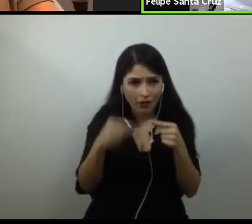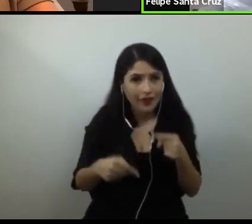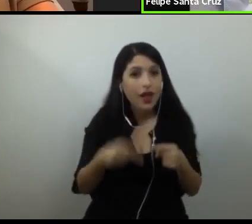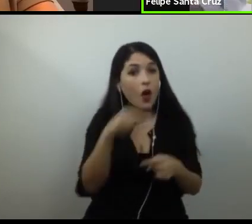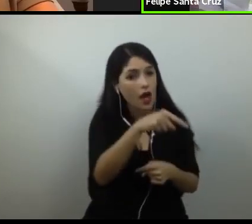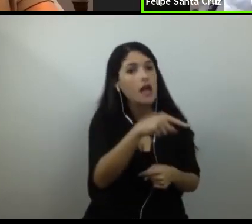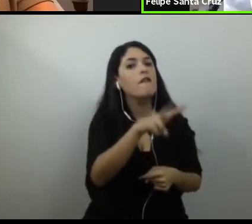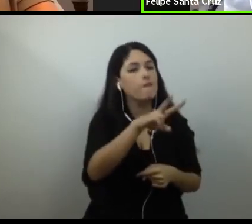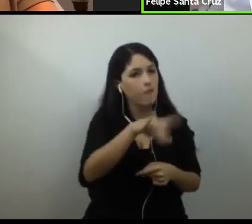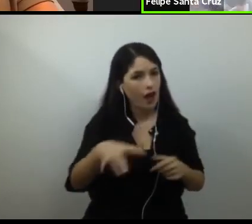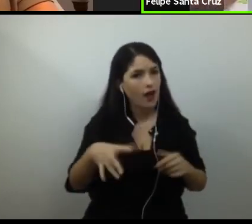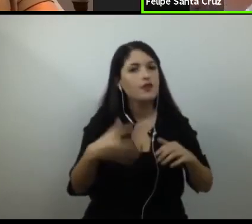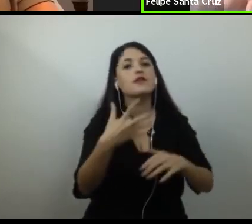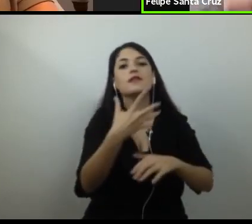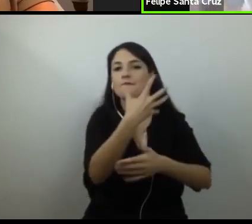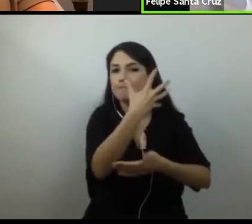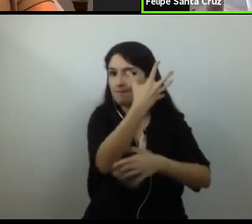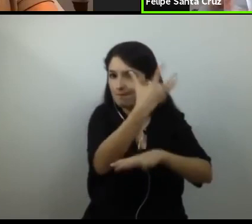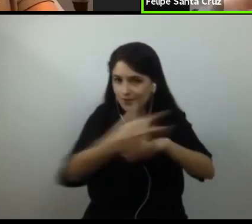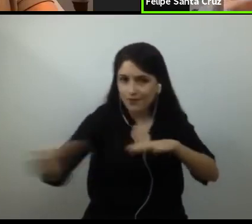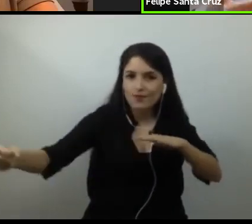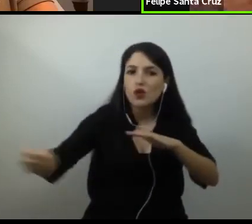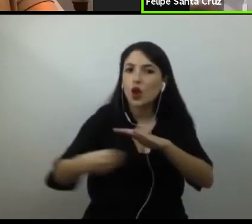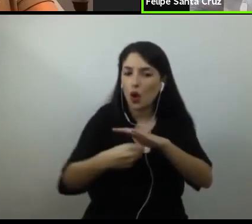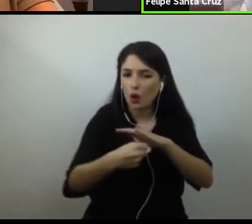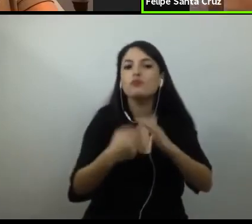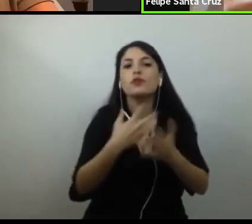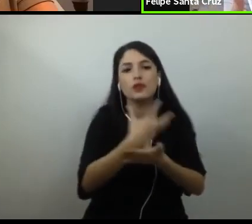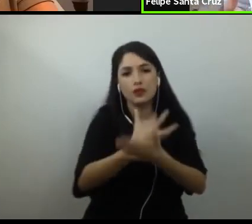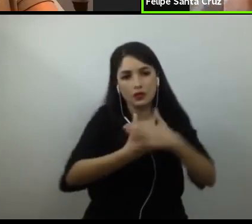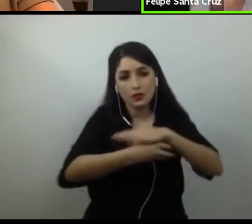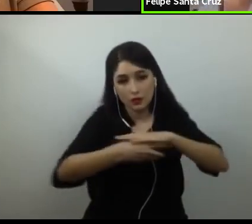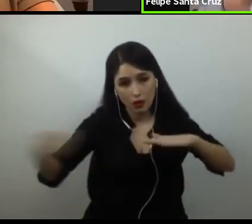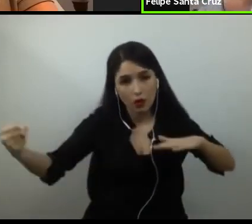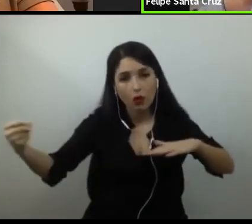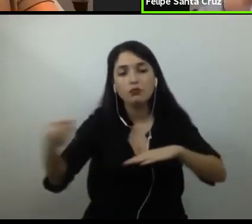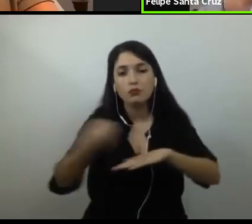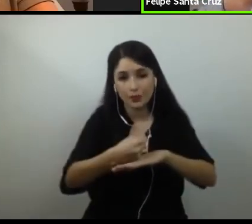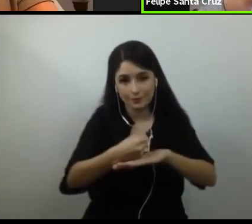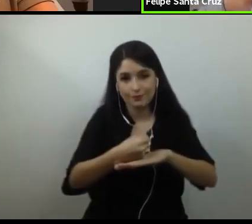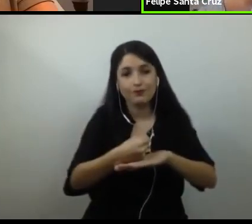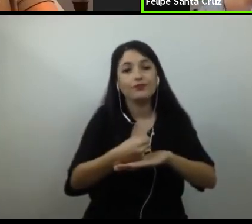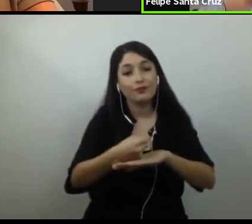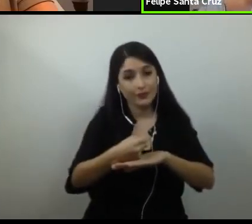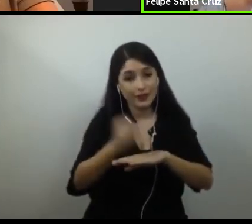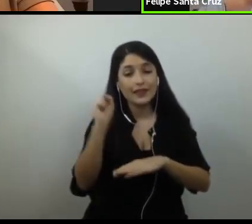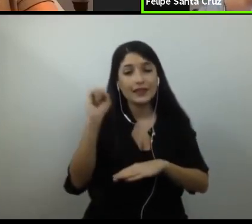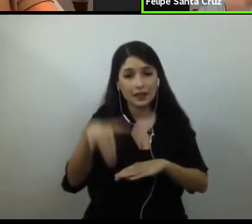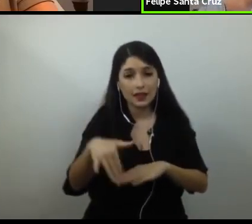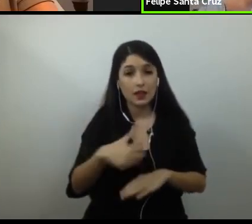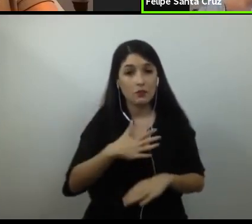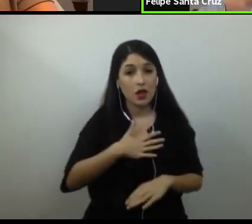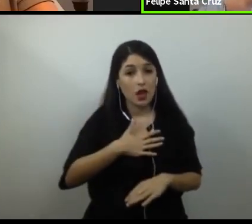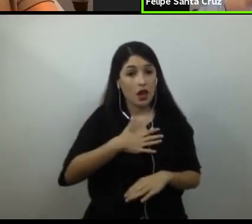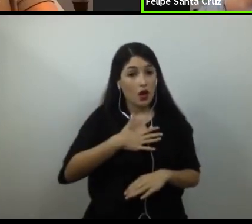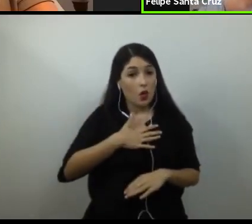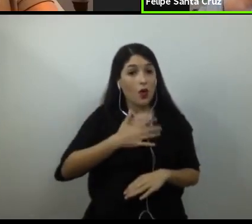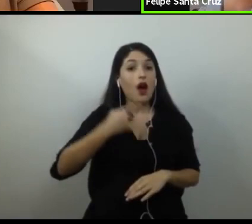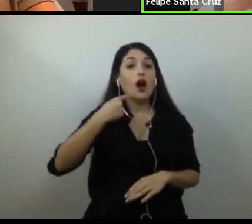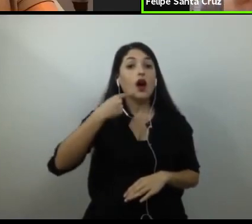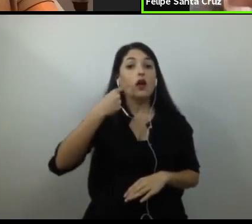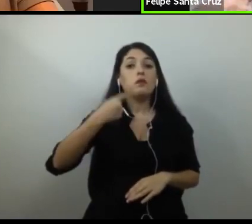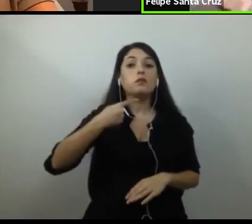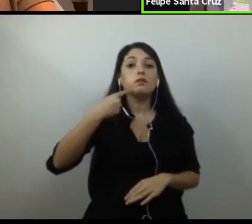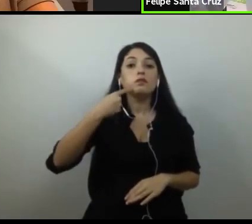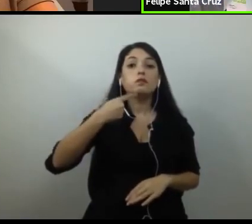golpe, a perspectiva de ruptura. Então, e aqui estou dando uma opinião do advogado Felipe Santa Cruz. Não é